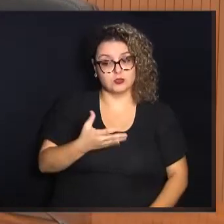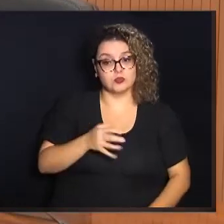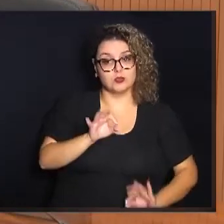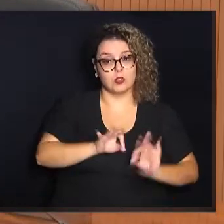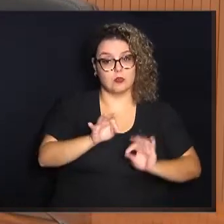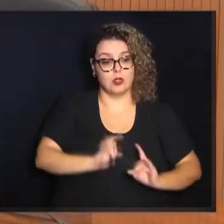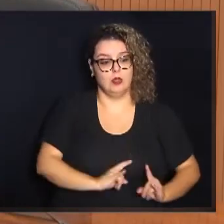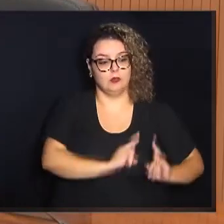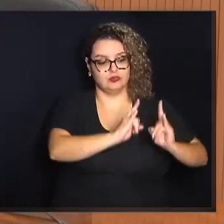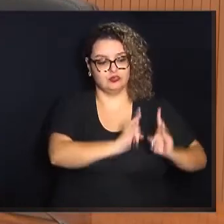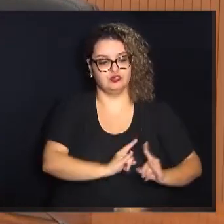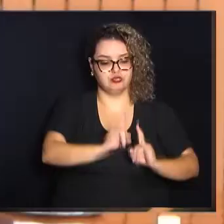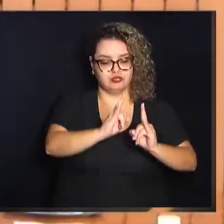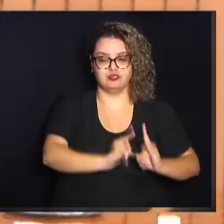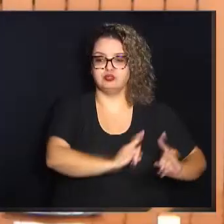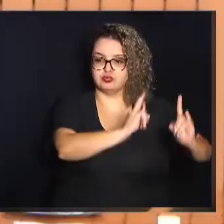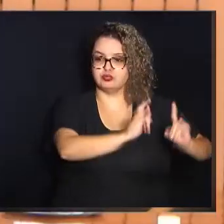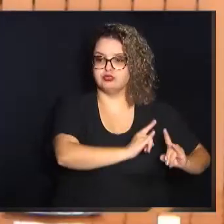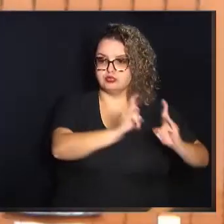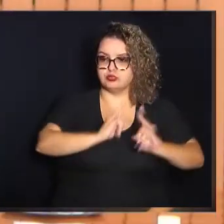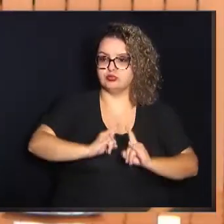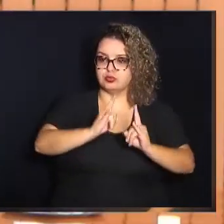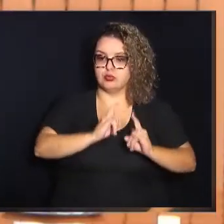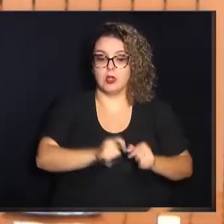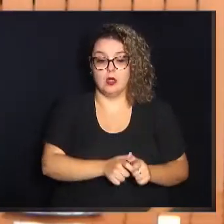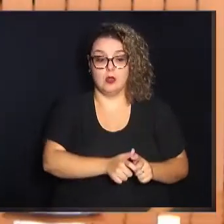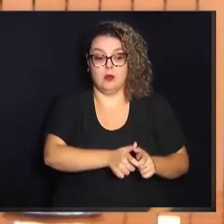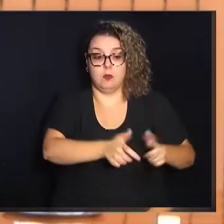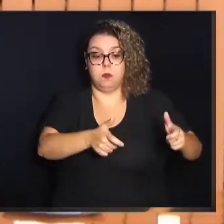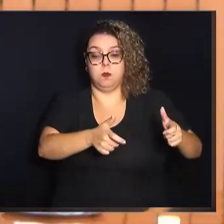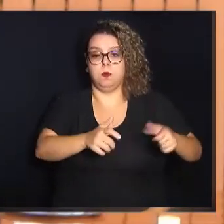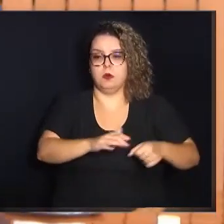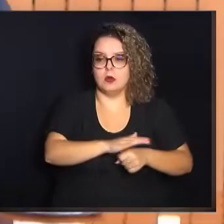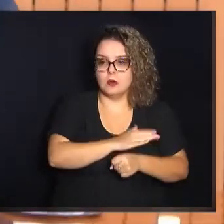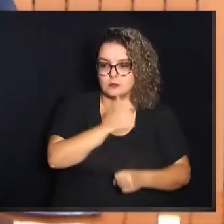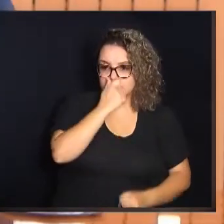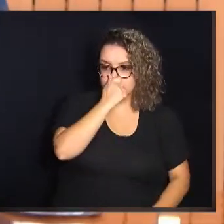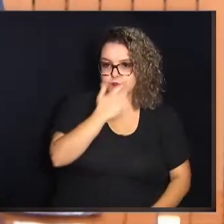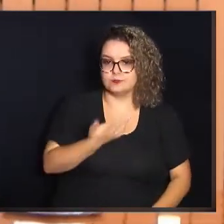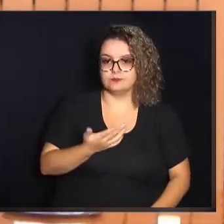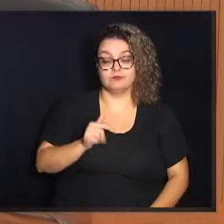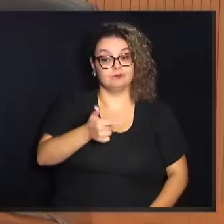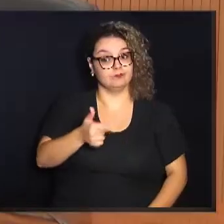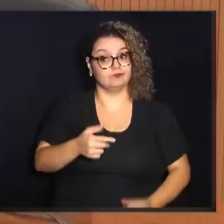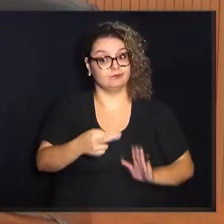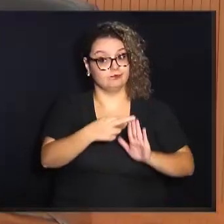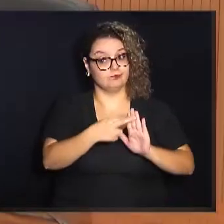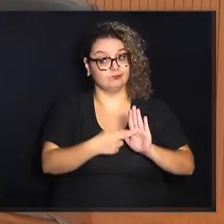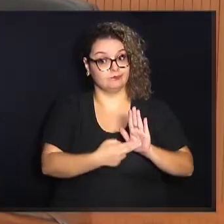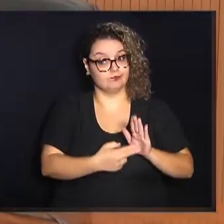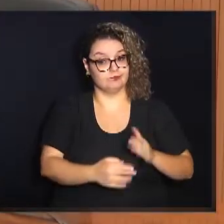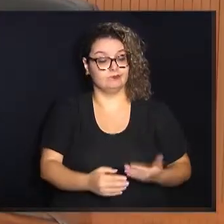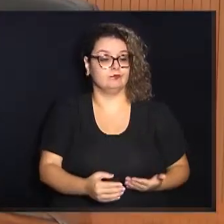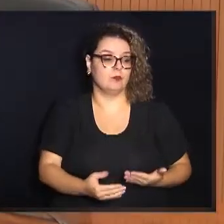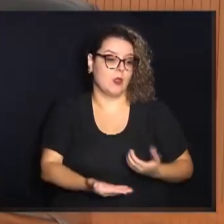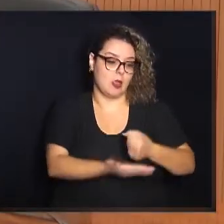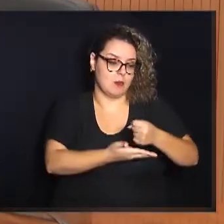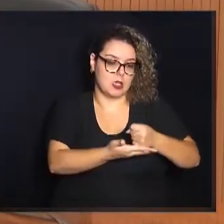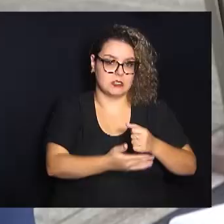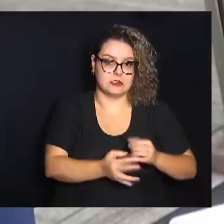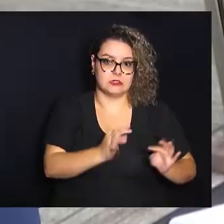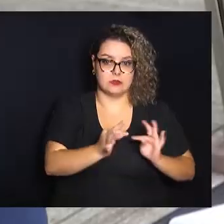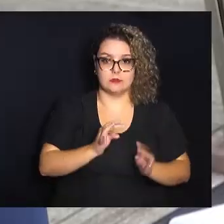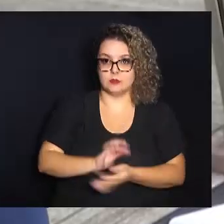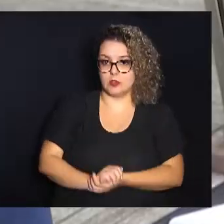os novos projetos de verticalização urbana e grande adensamento populacional, sem o devido respaldo